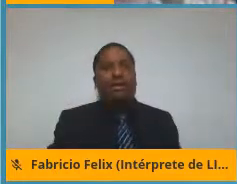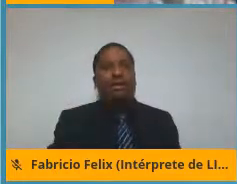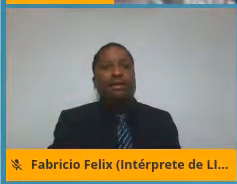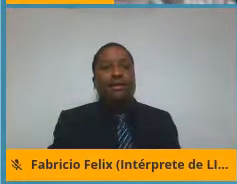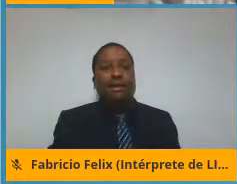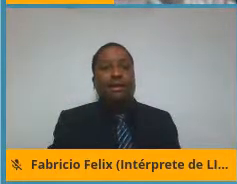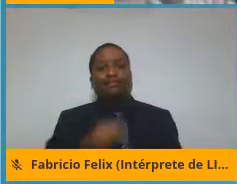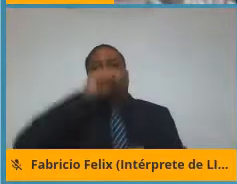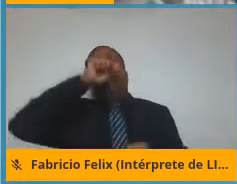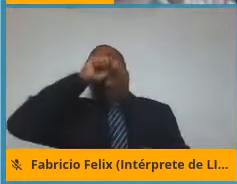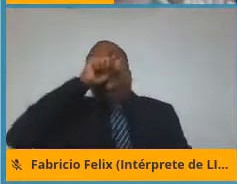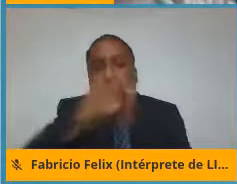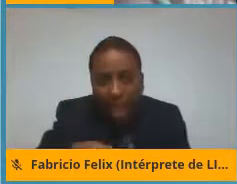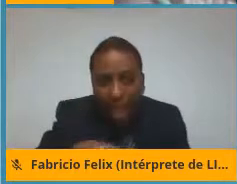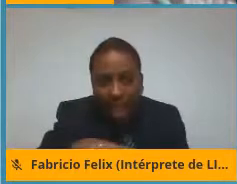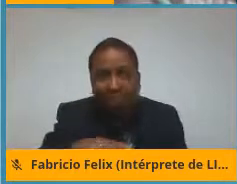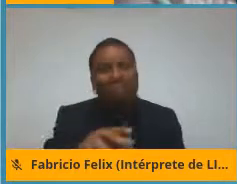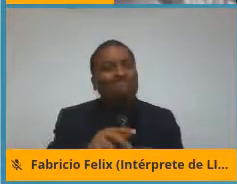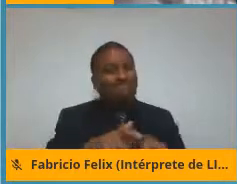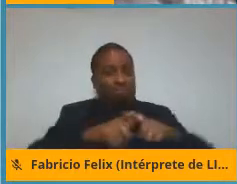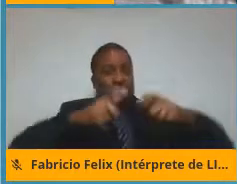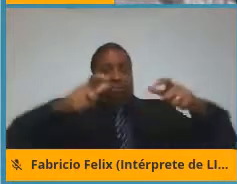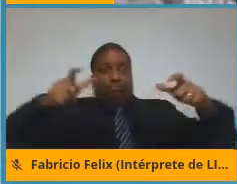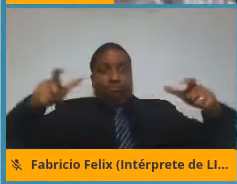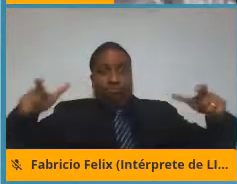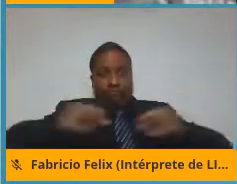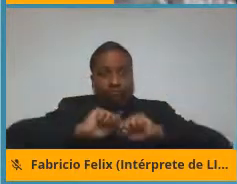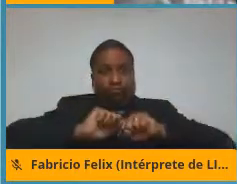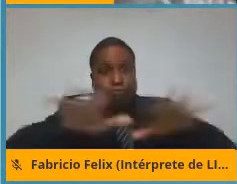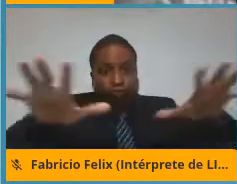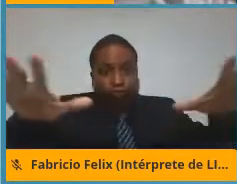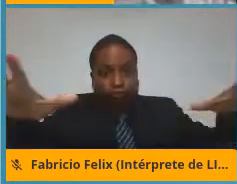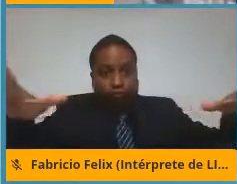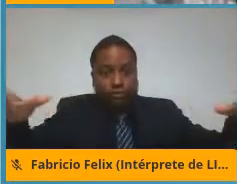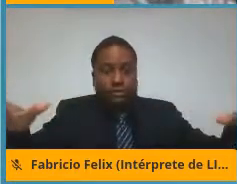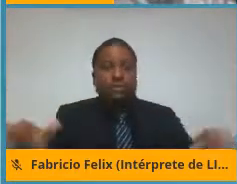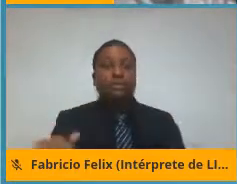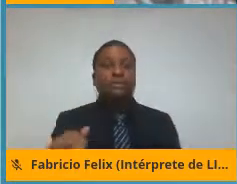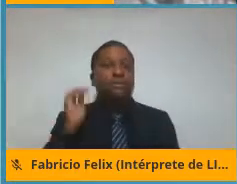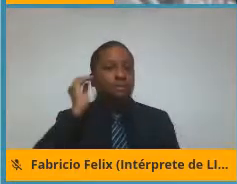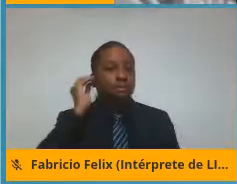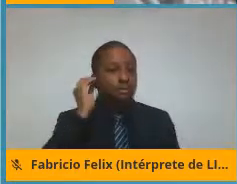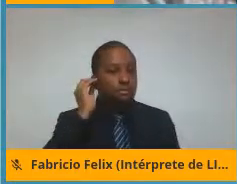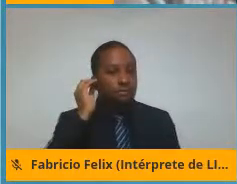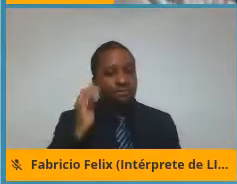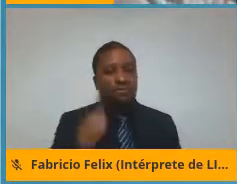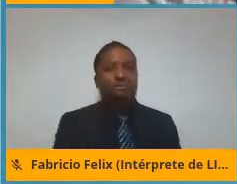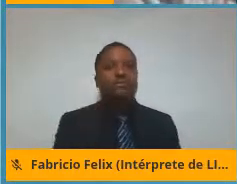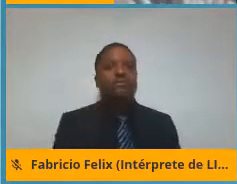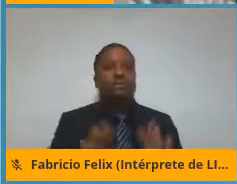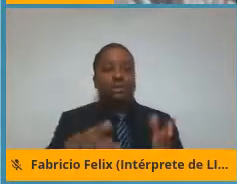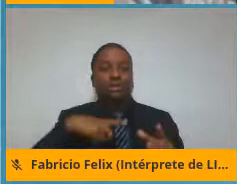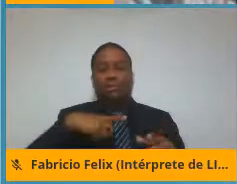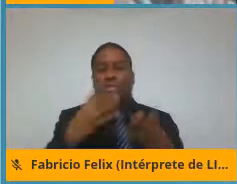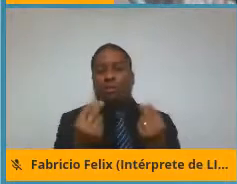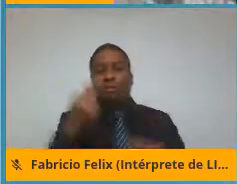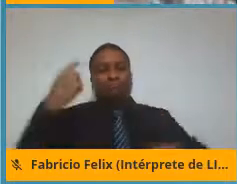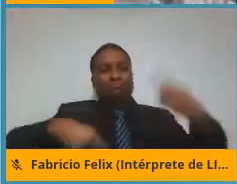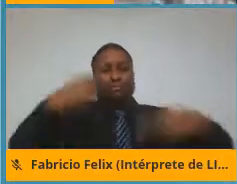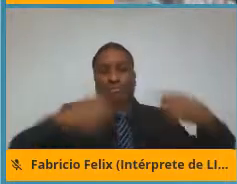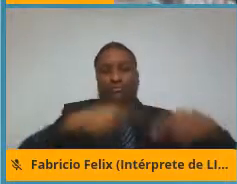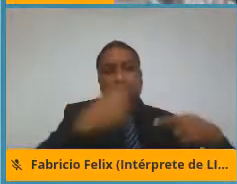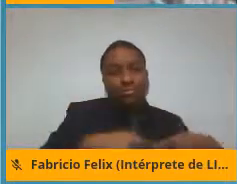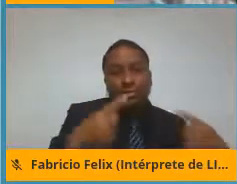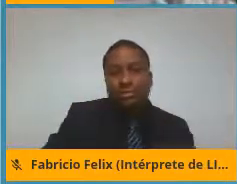por espirro é muito grande. É dessa maneira que tem a maior dispersão. Certo? Já houve muita polêmica em relação a transmissão do